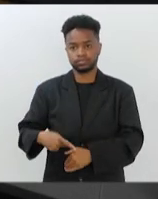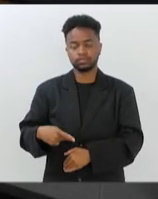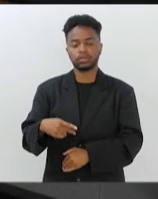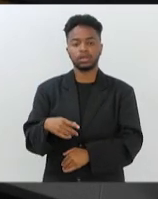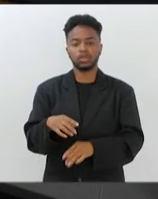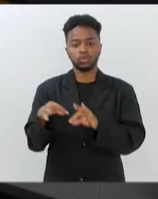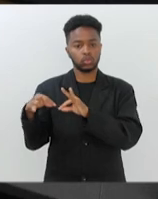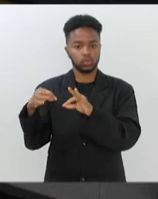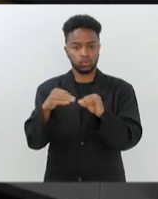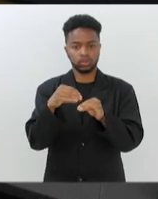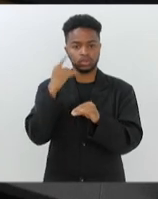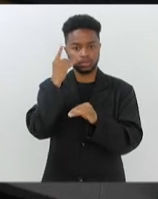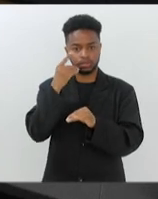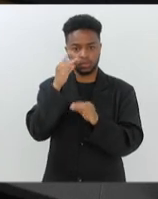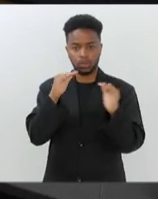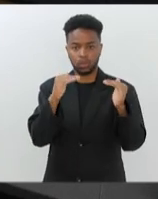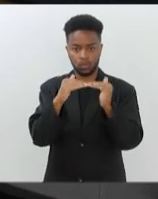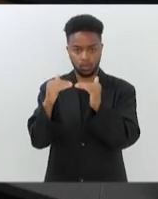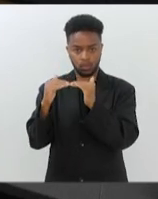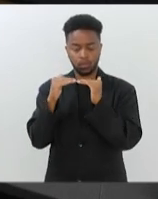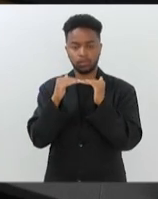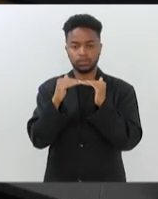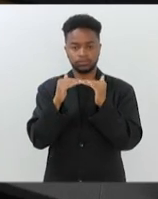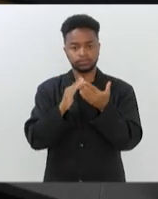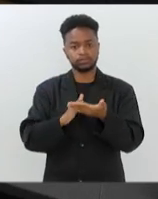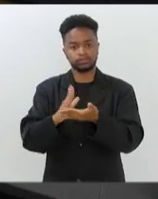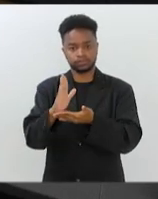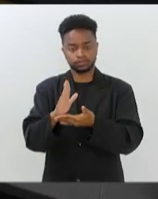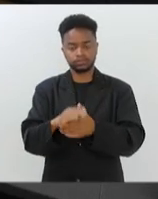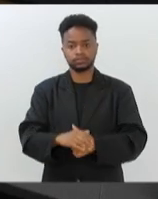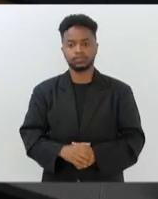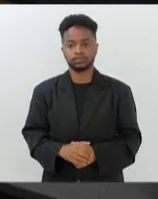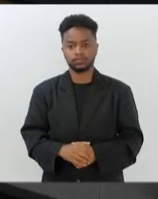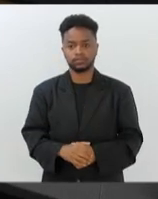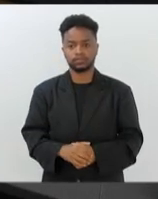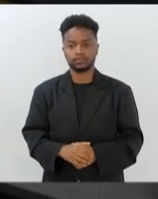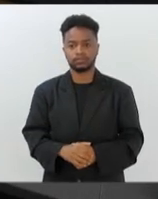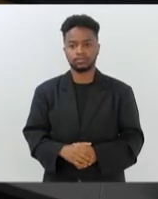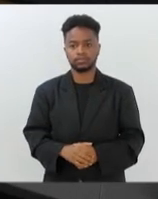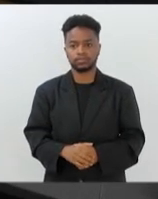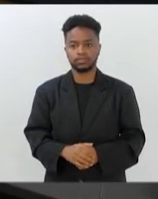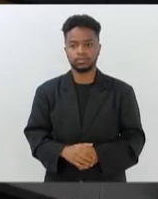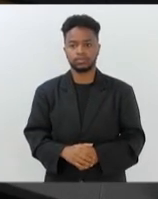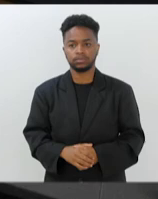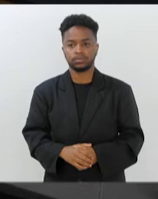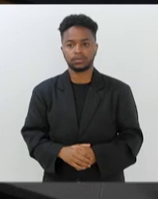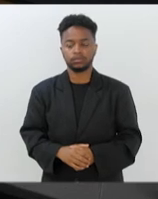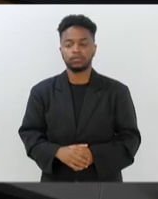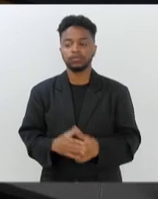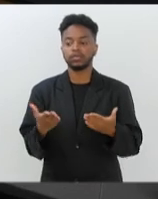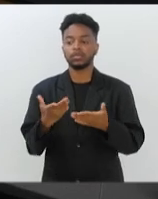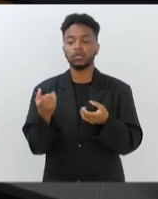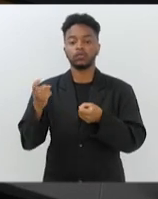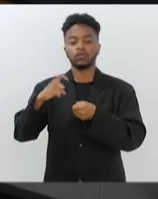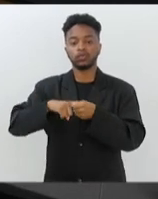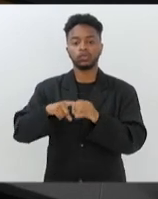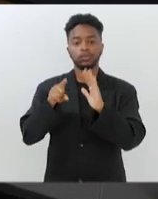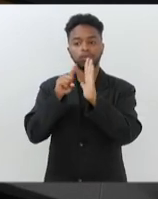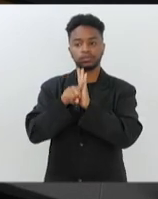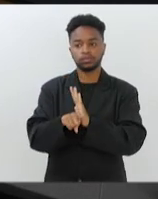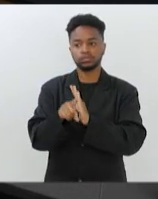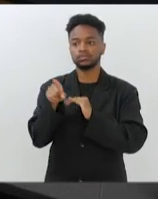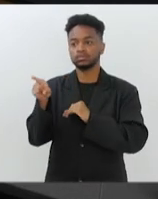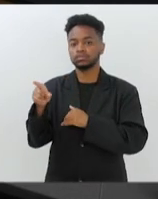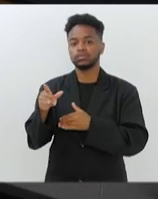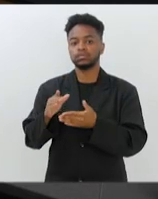de acordo de acordo também Deputado aprovado então mais esse questionamento Senor Presidente aí voltando a esse questionamento o senhor aprovou